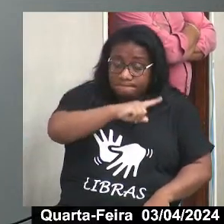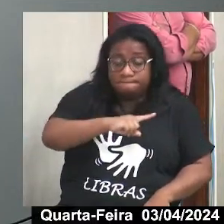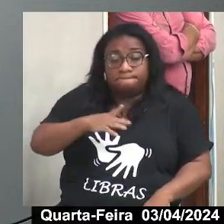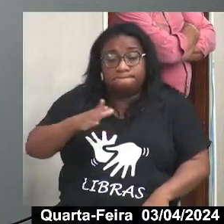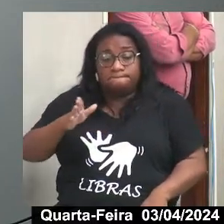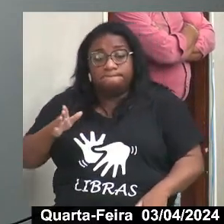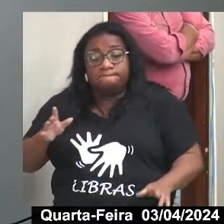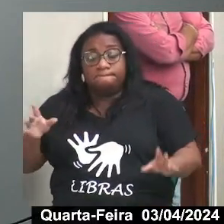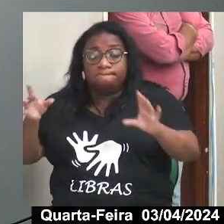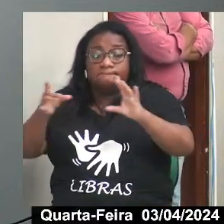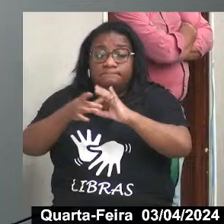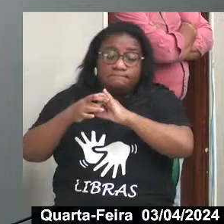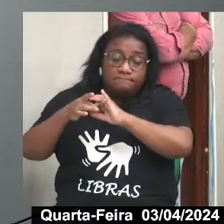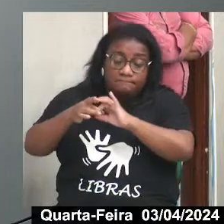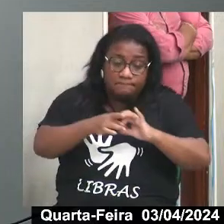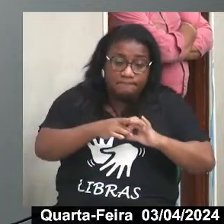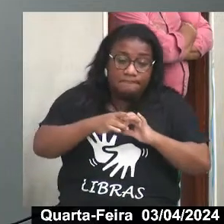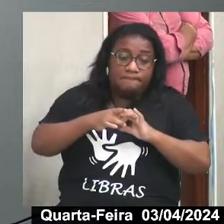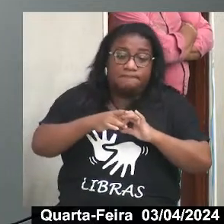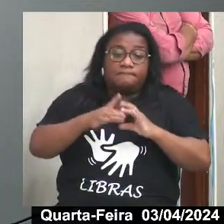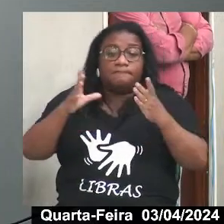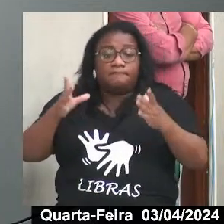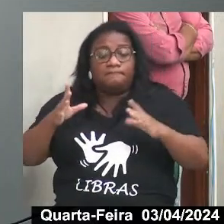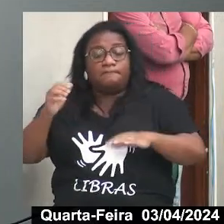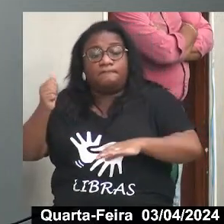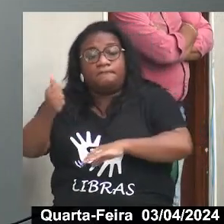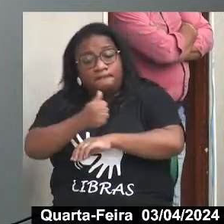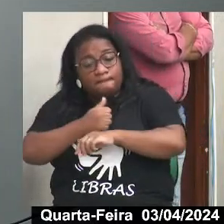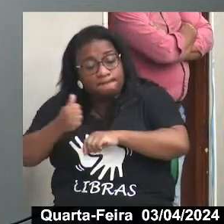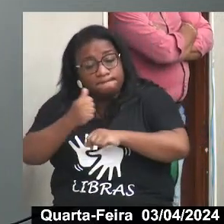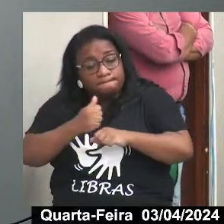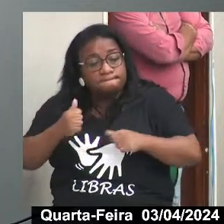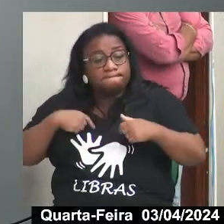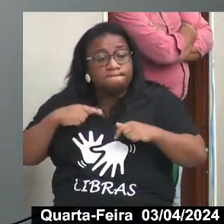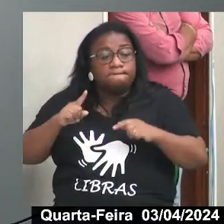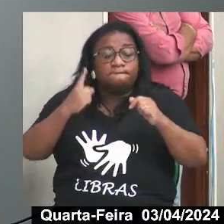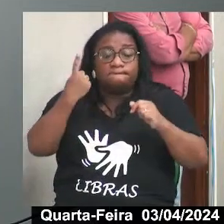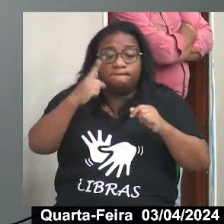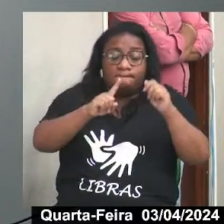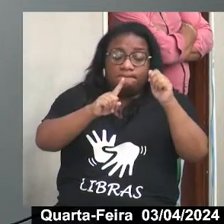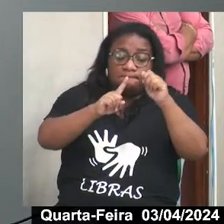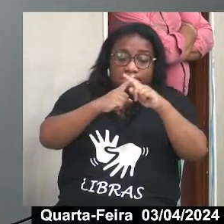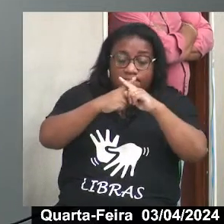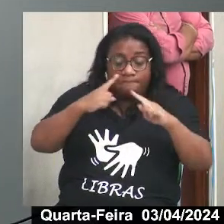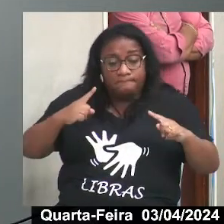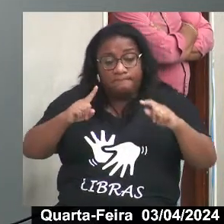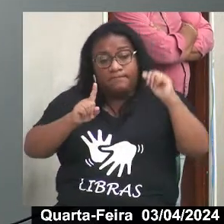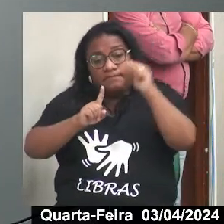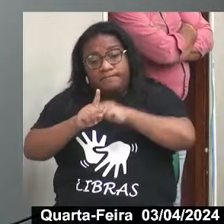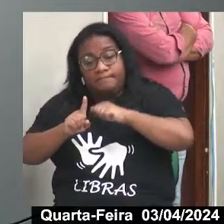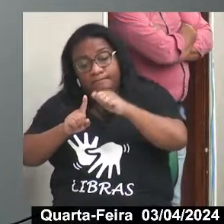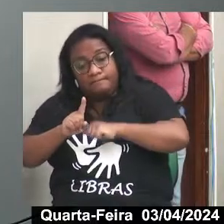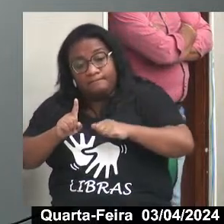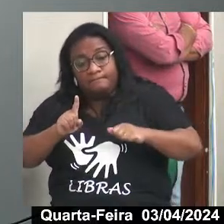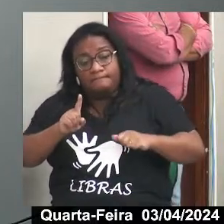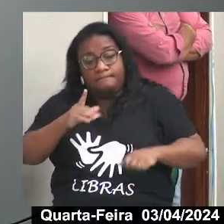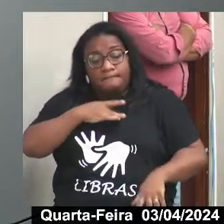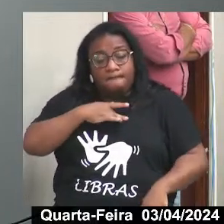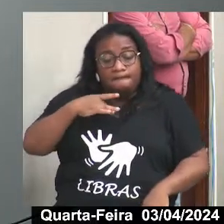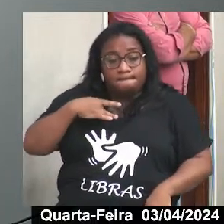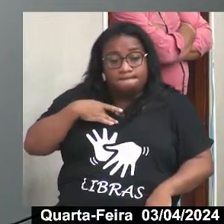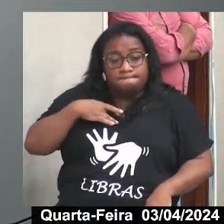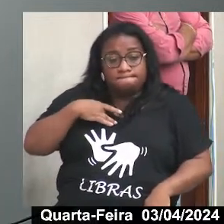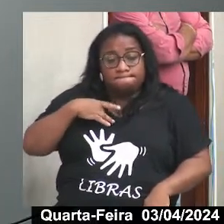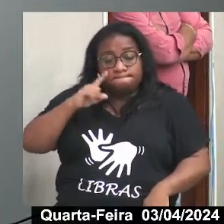debilitada, e a gente, em parceria com o gabinete, em parceria com alguns profissionais, uma vez por mês a gente reúne essas mães para tratar da saúde